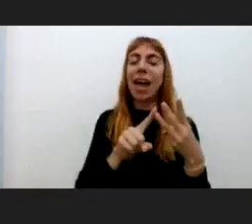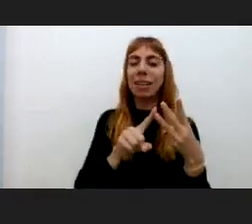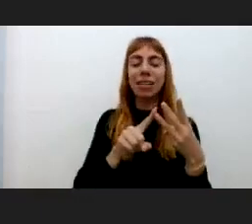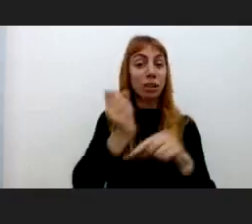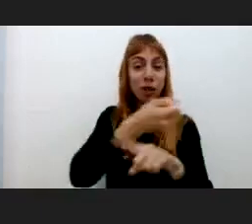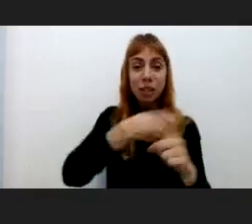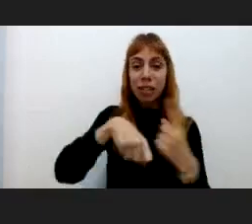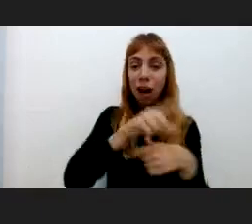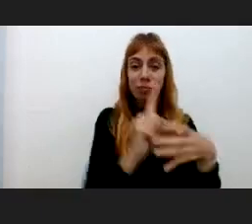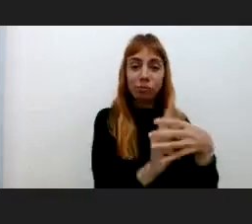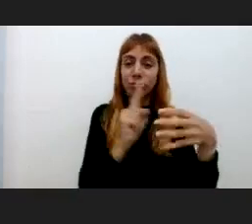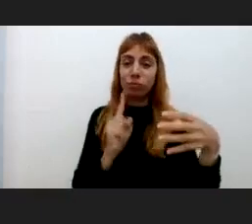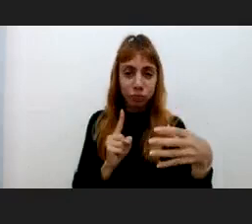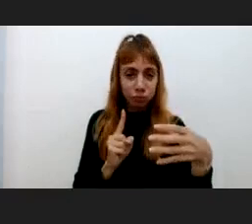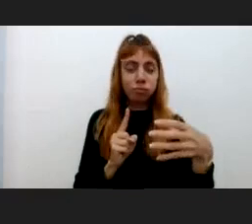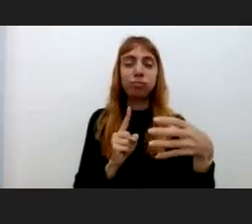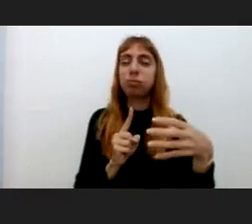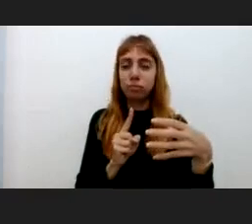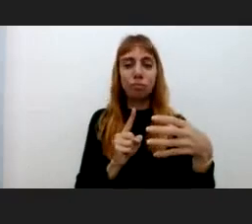isolamento,